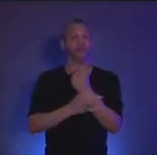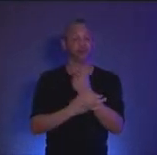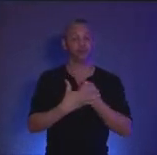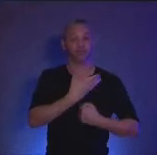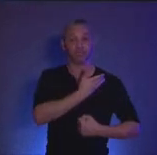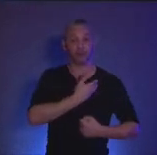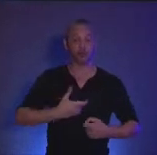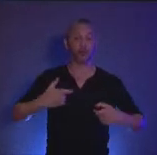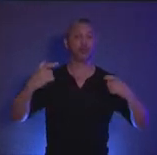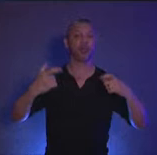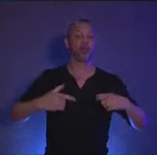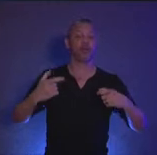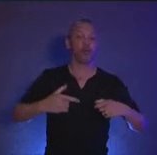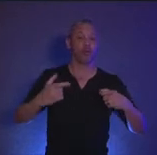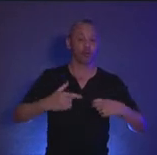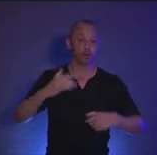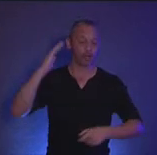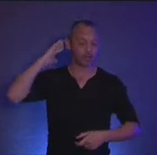Ceará. Então,